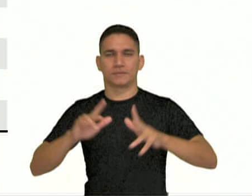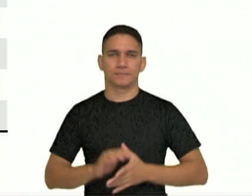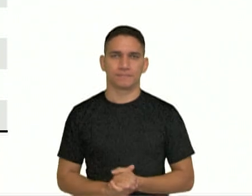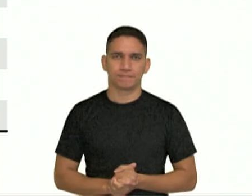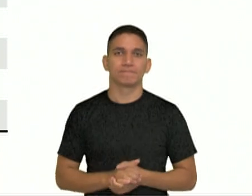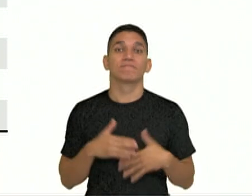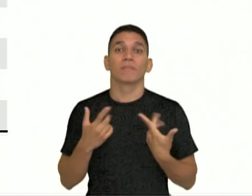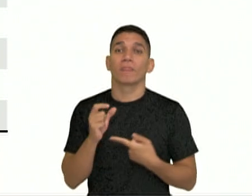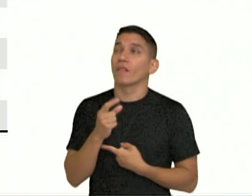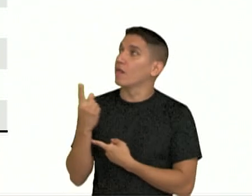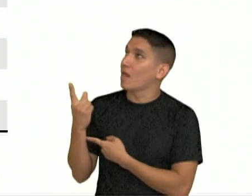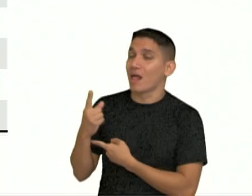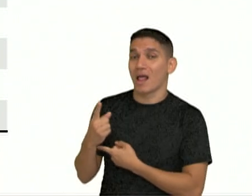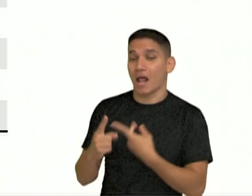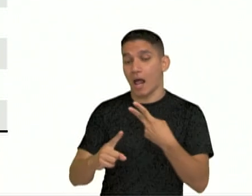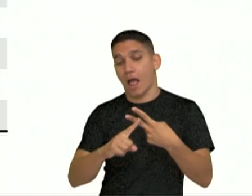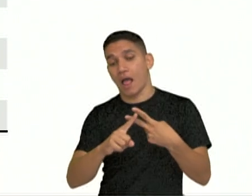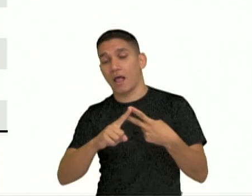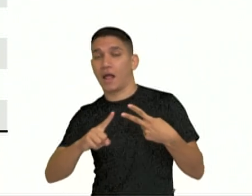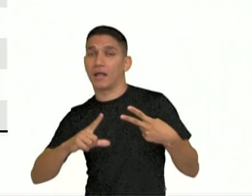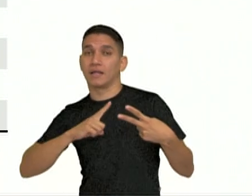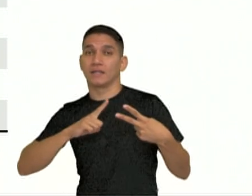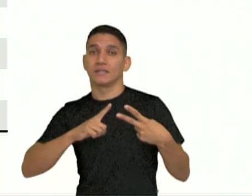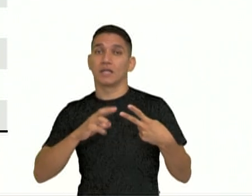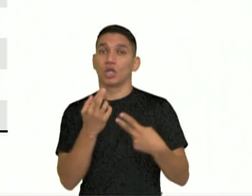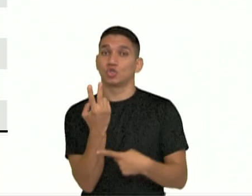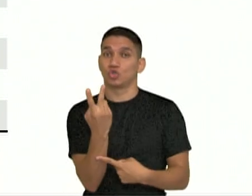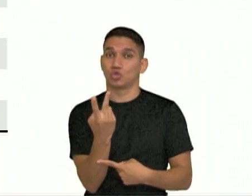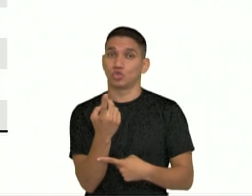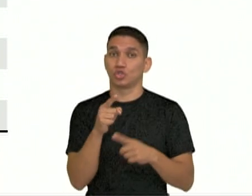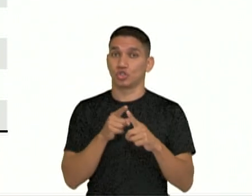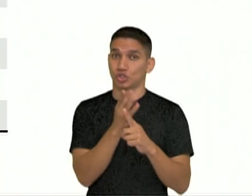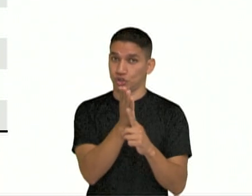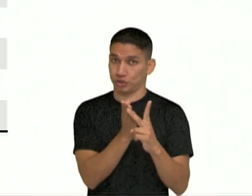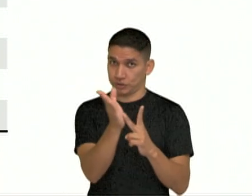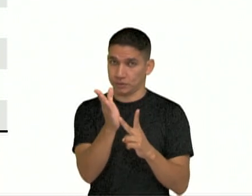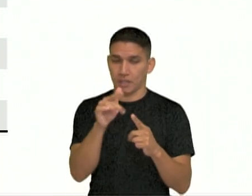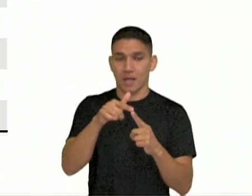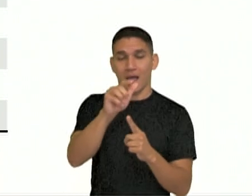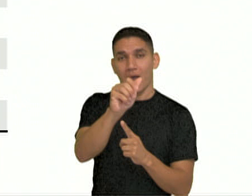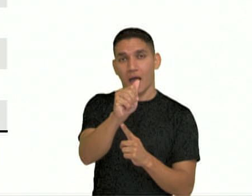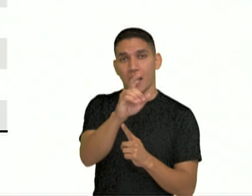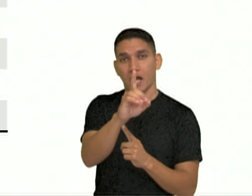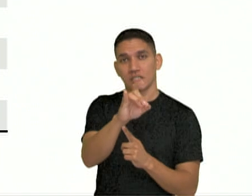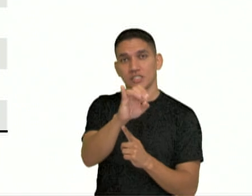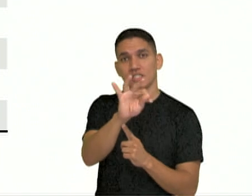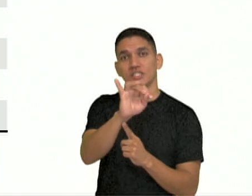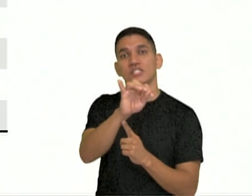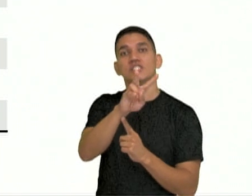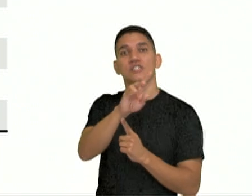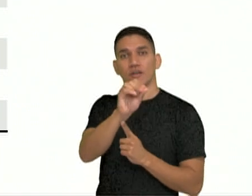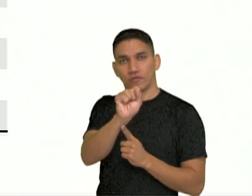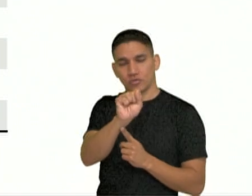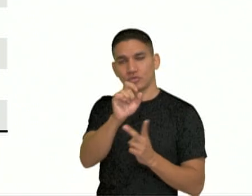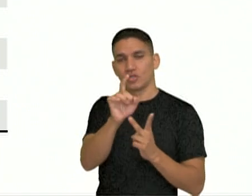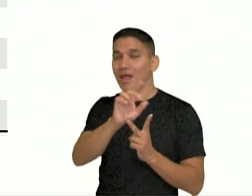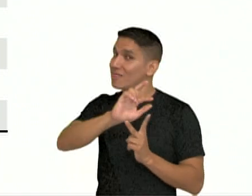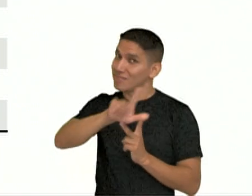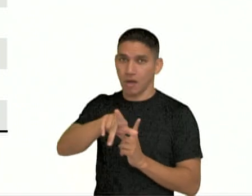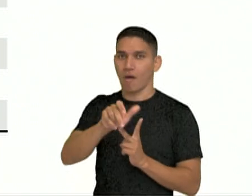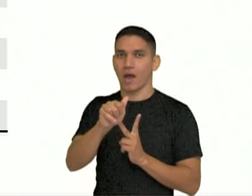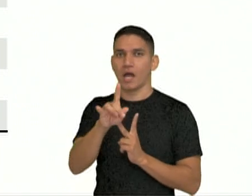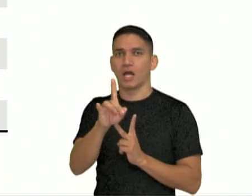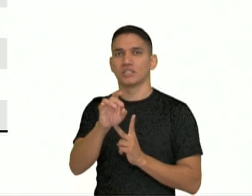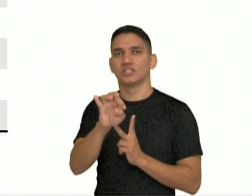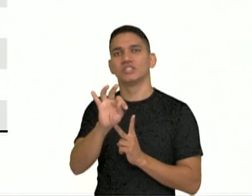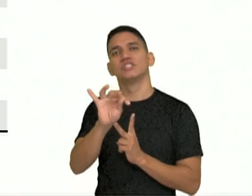Os alelos, então, a gente divide eles em 2 tipos, os aditivos e os não aditivos. Qual é a diferença? O aditivo é